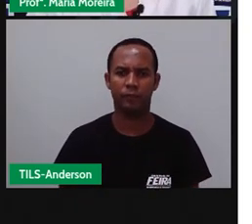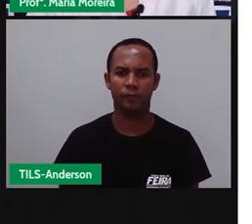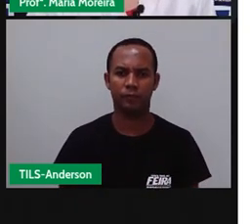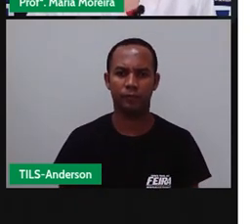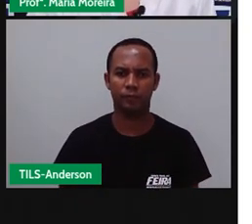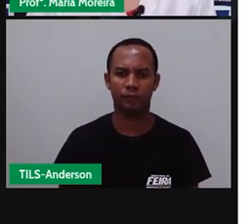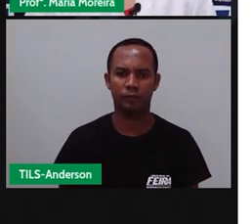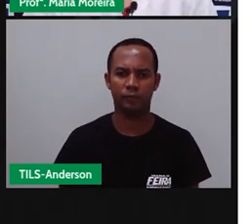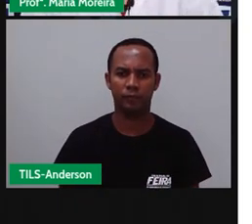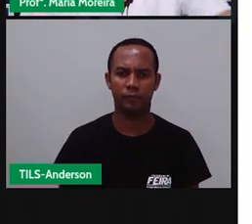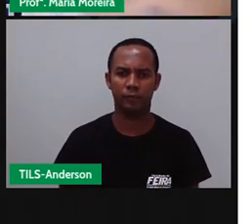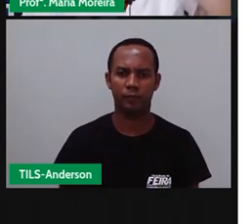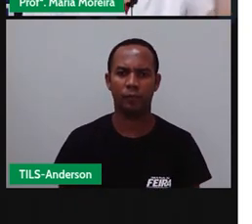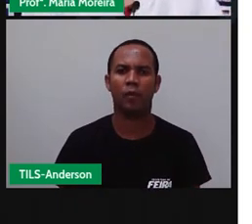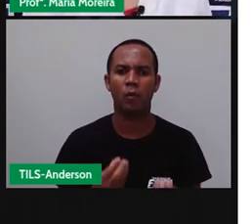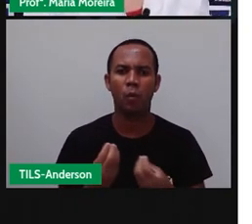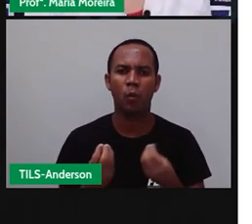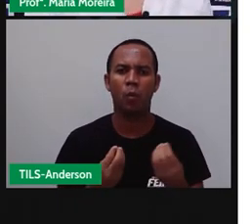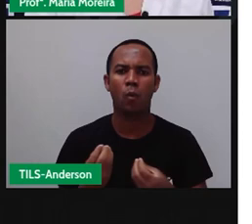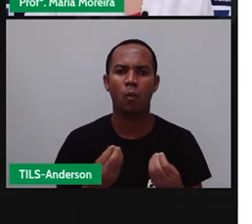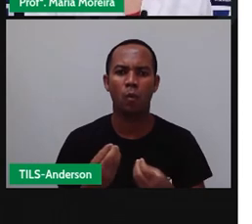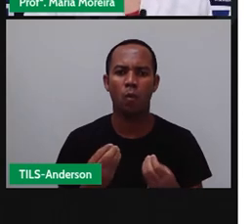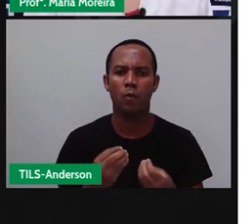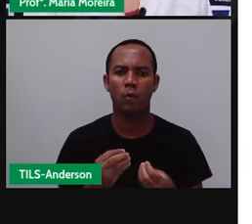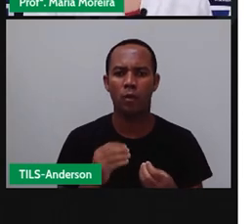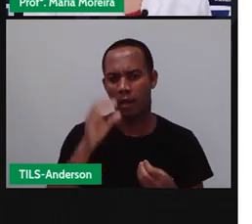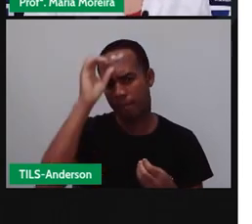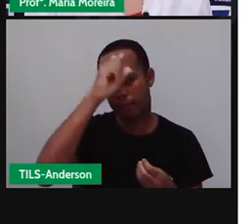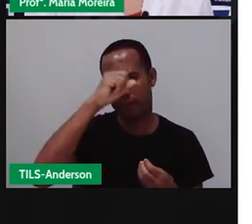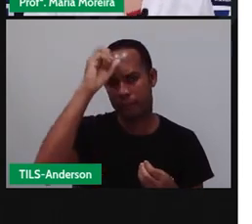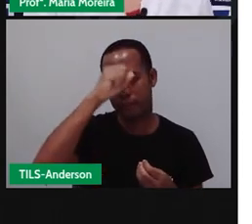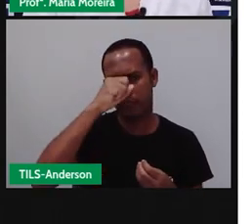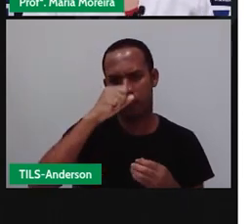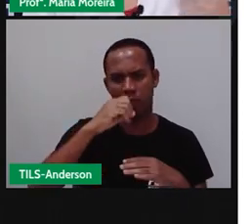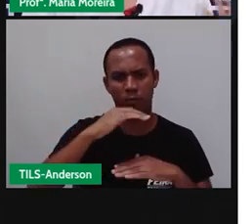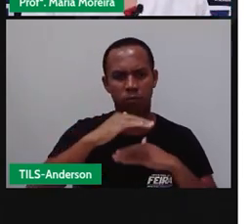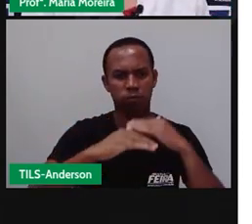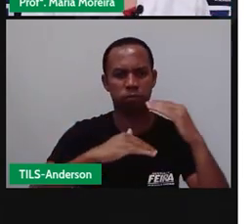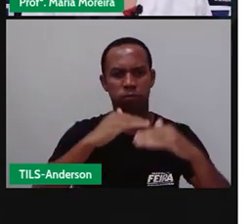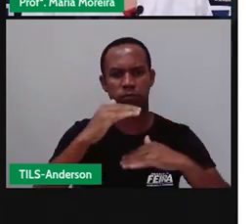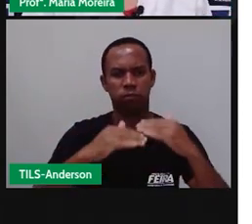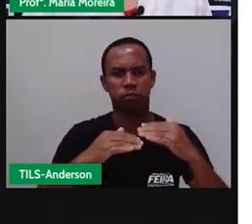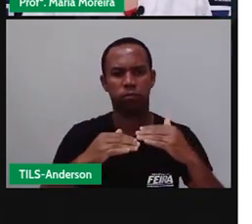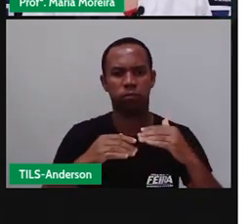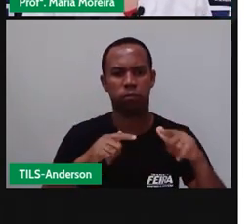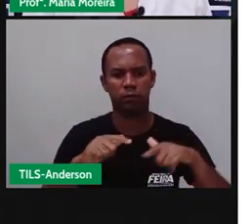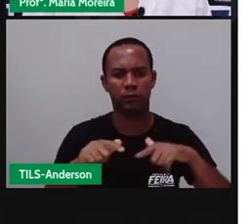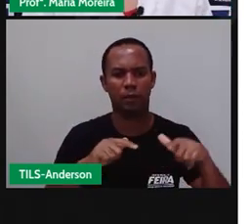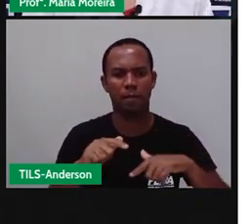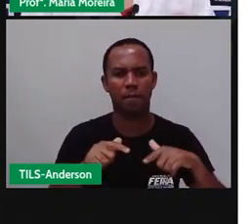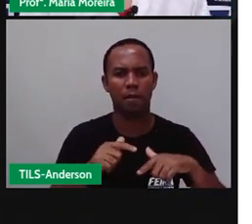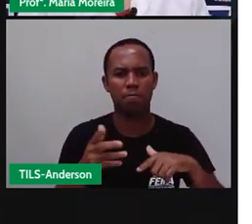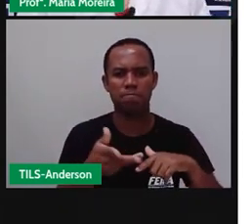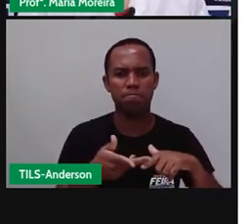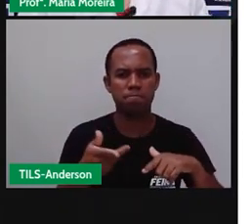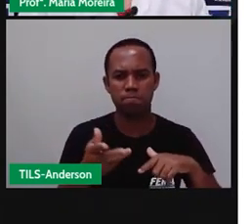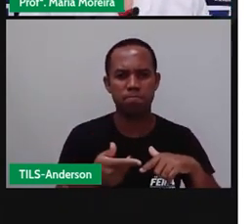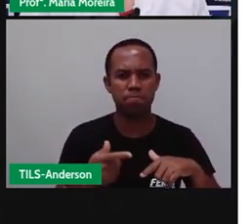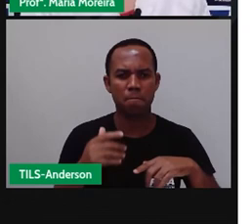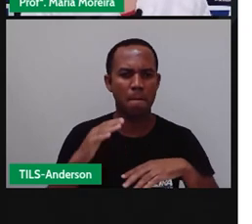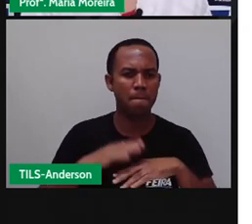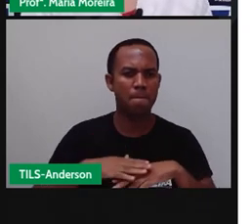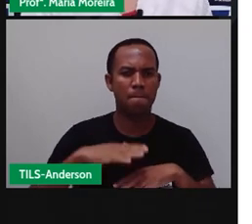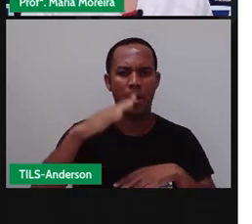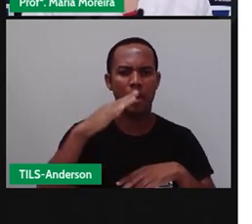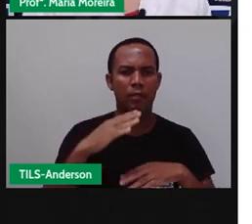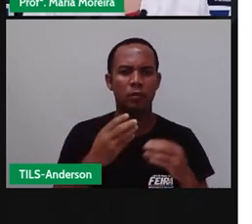No sentido mais amplo da palavra, mais vasto, né? O conceito de profissão tem a ver com ocupação